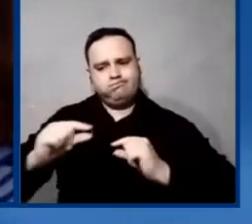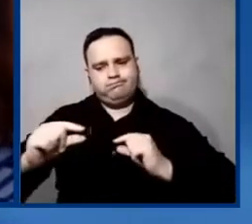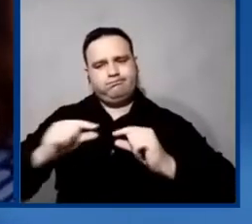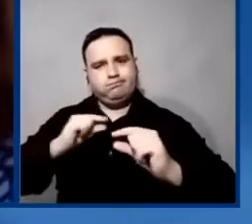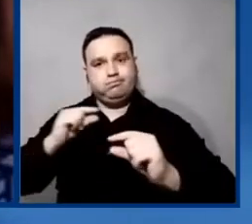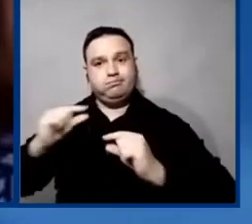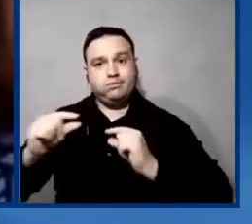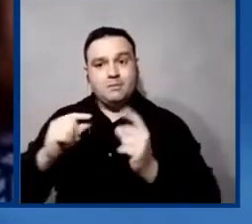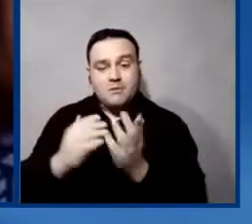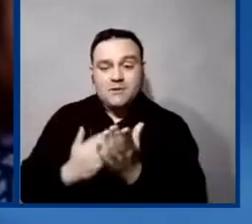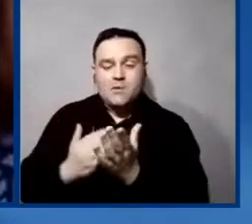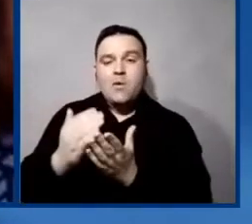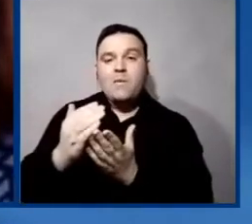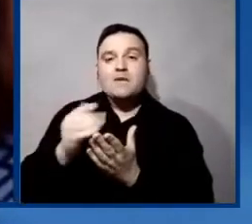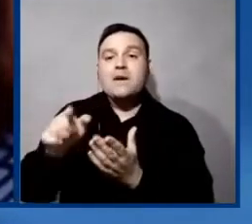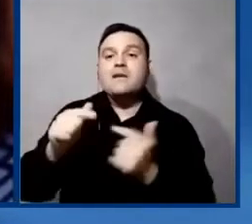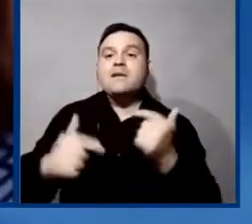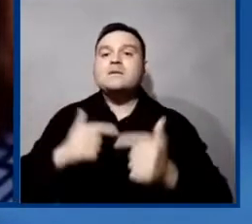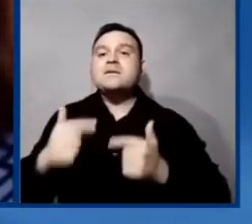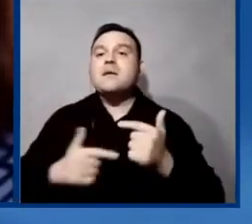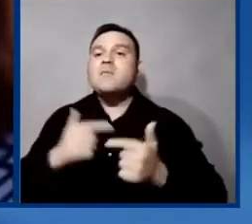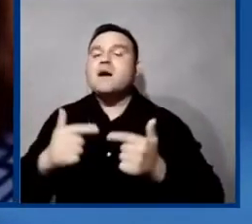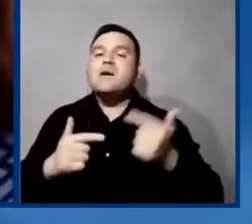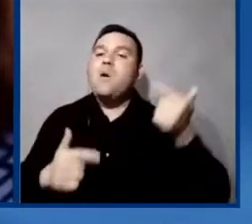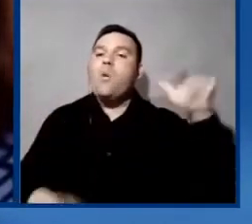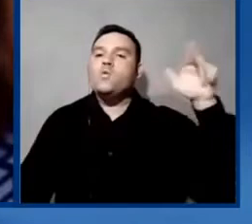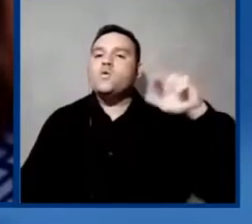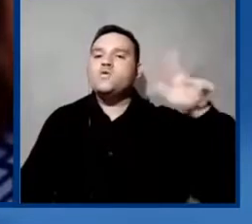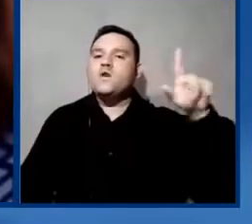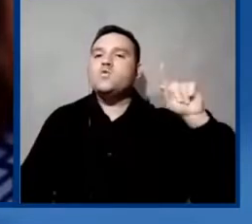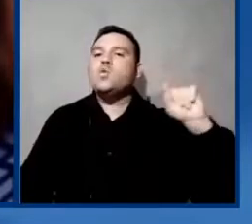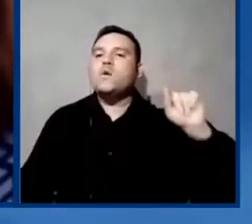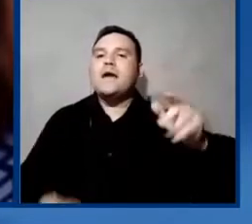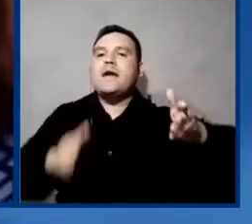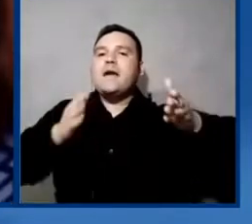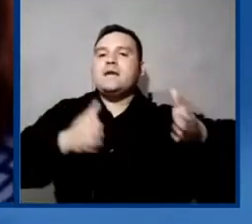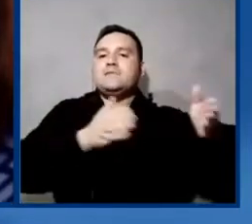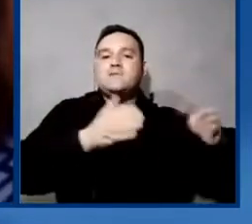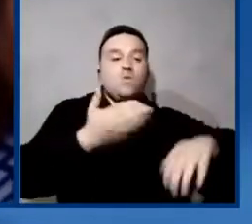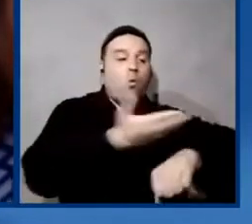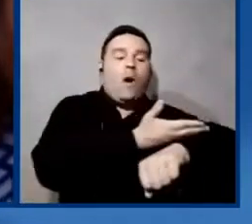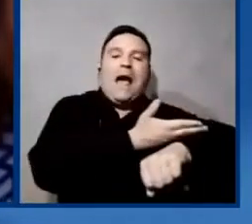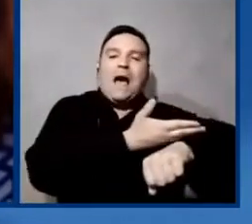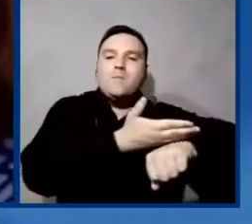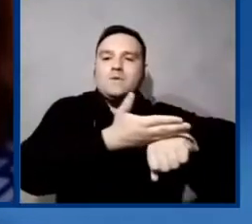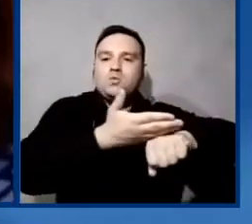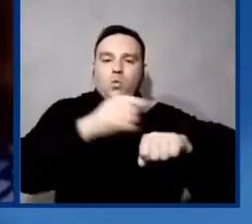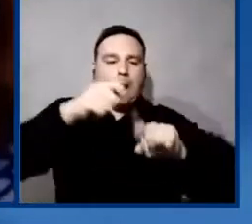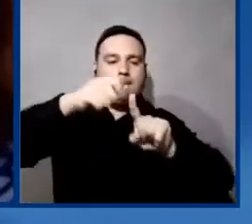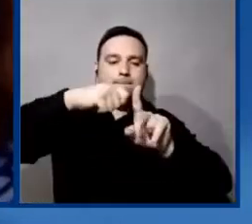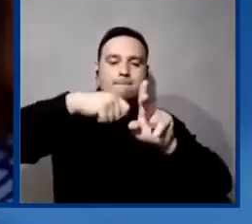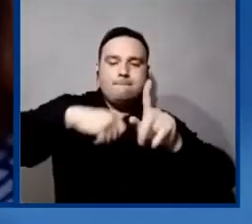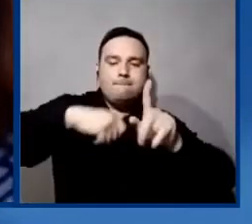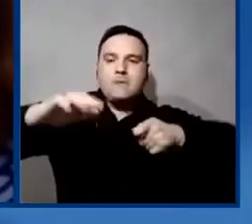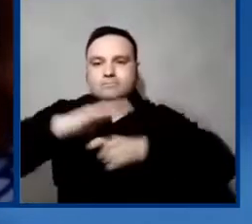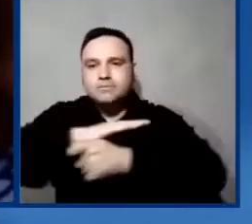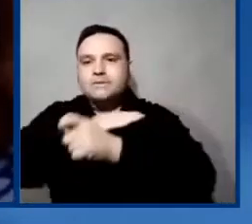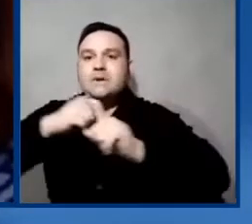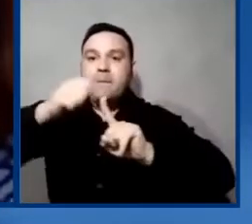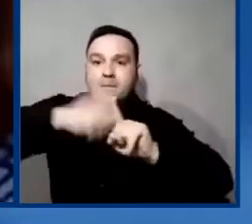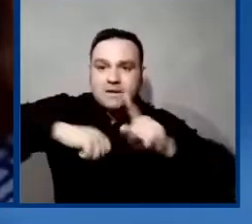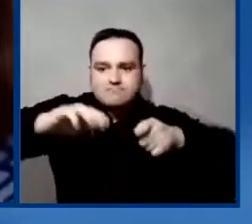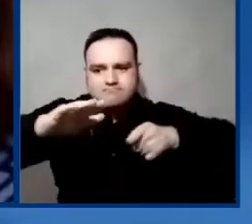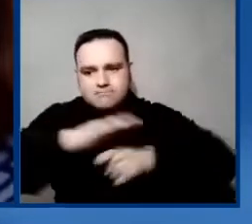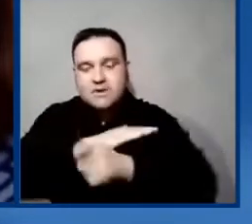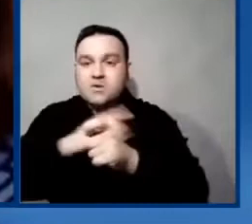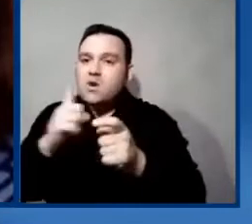nesse início, ela vai estar trabalhando outra questão, que é o hábito de investir mensalmente, né? Então,